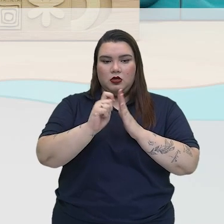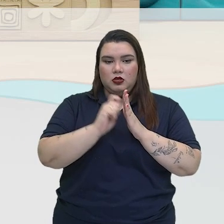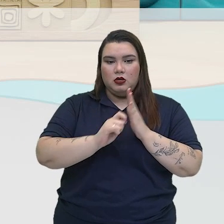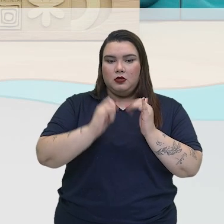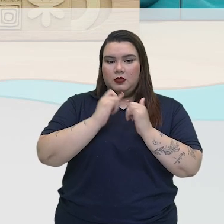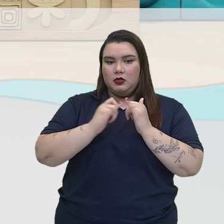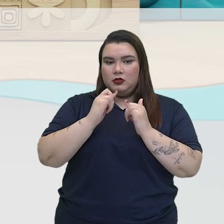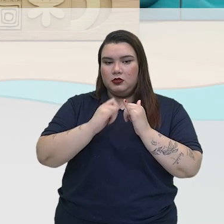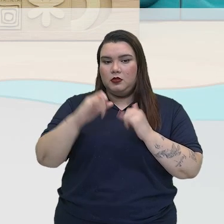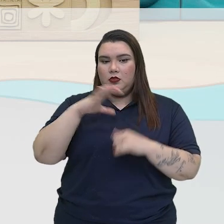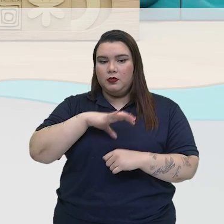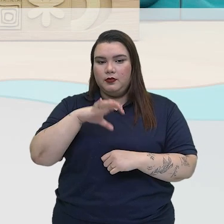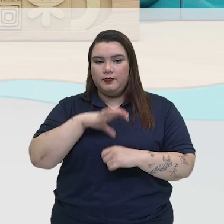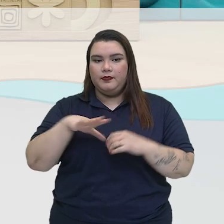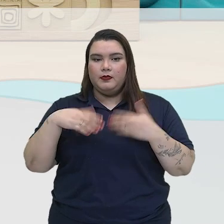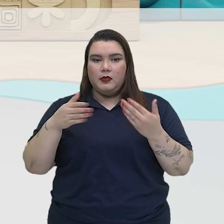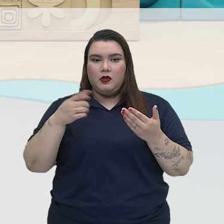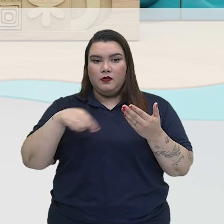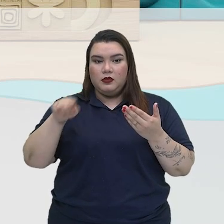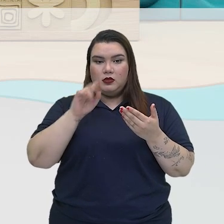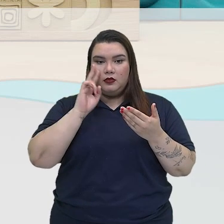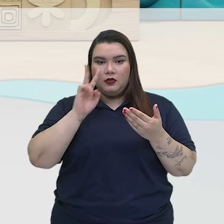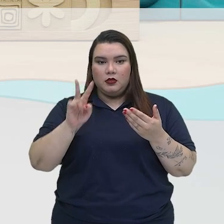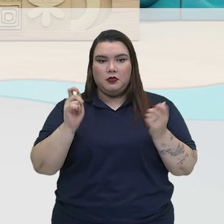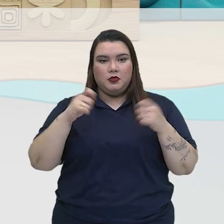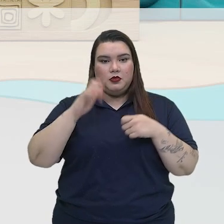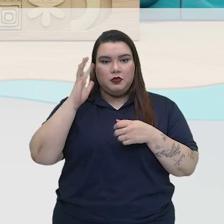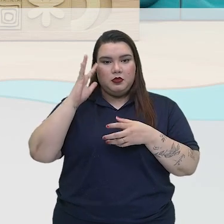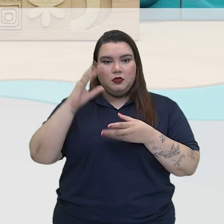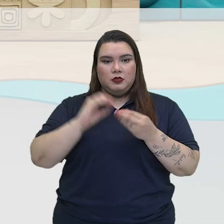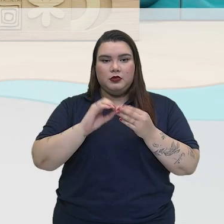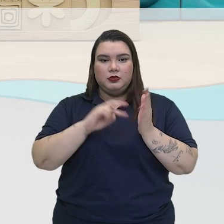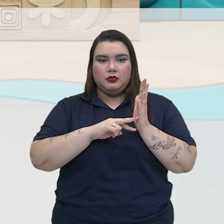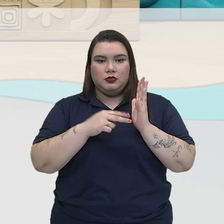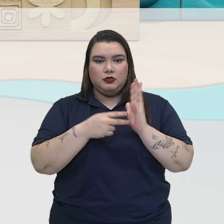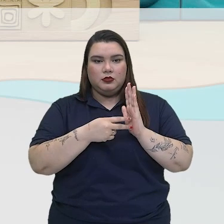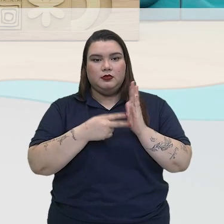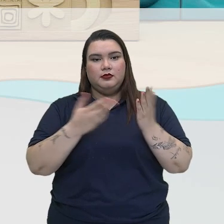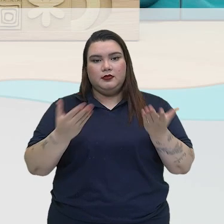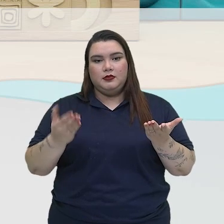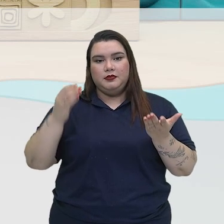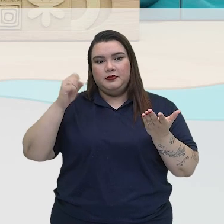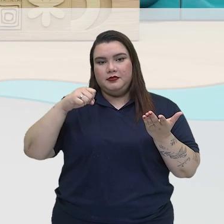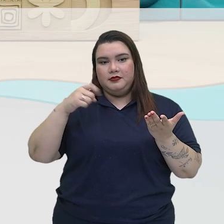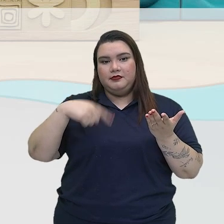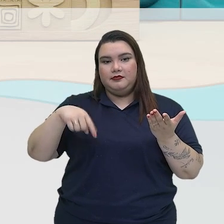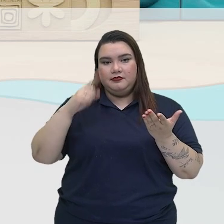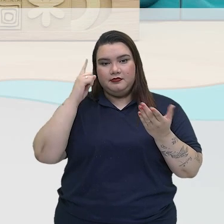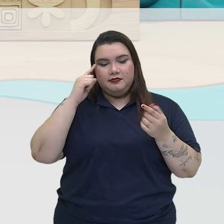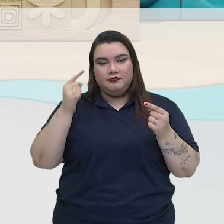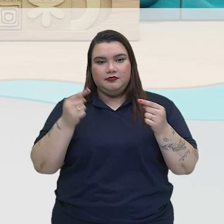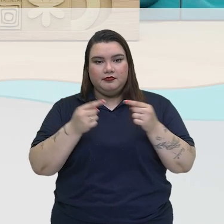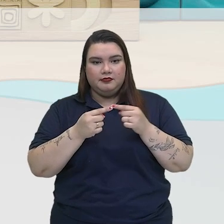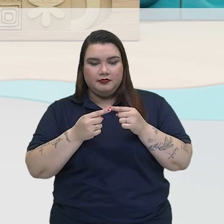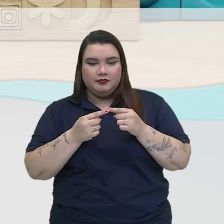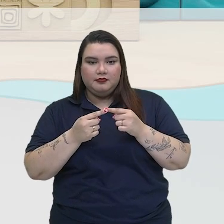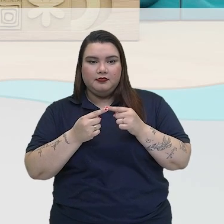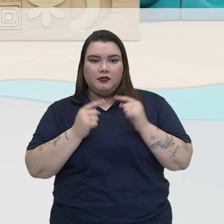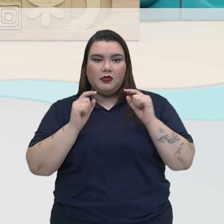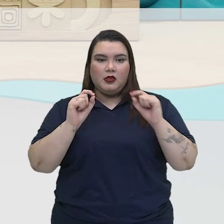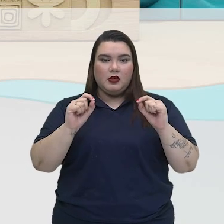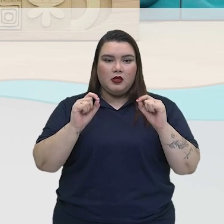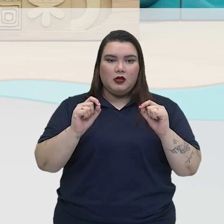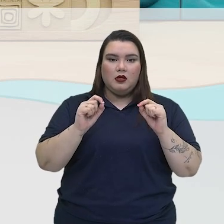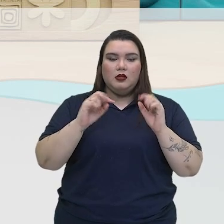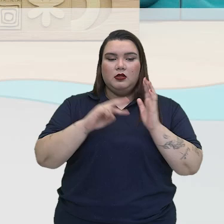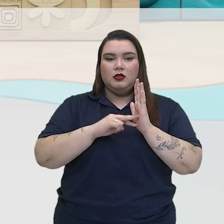vocês, assim que olham, já podem deduzir o significado. Então, sim, é isso mesmo que vocês estão pensando. Personal